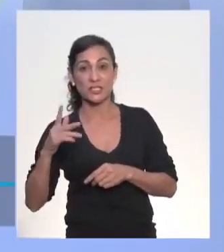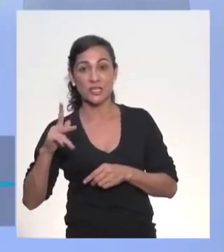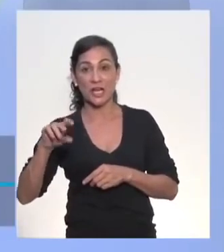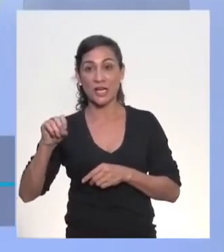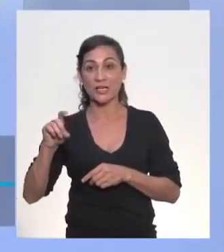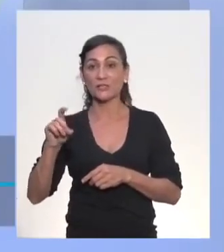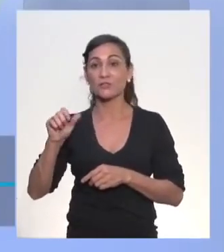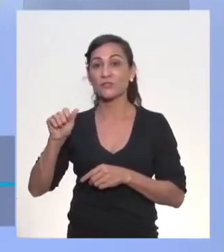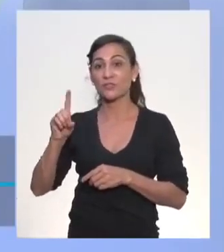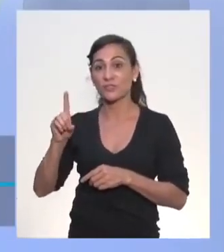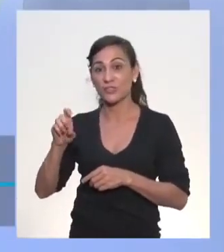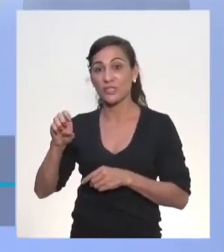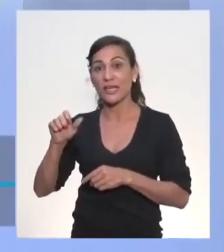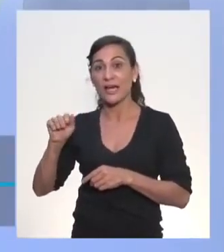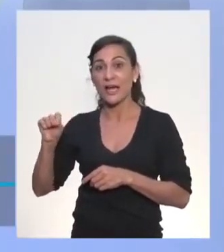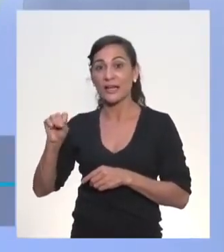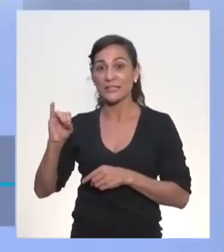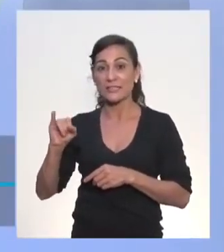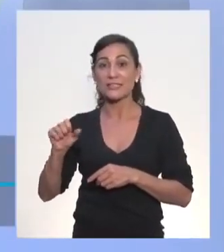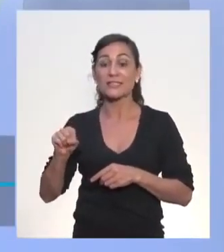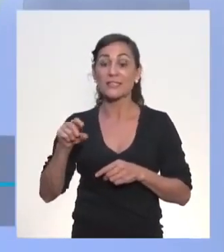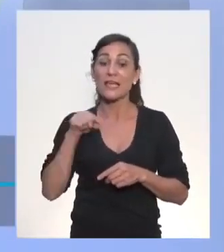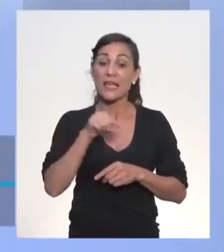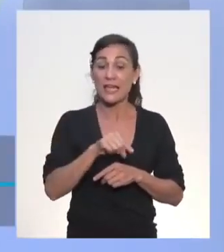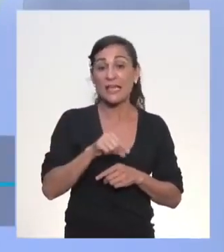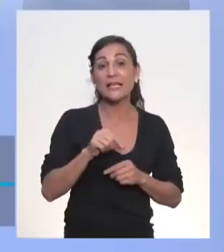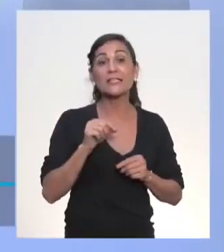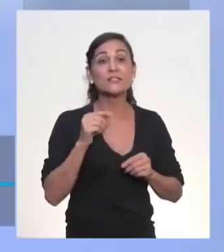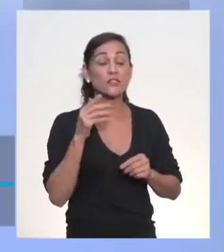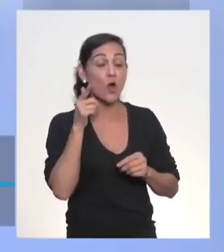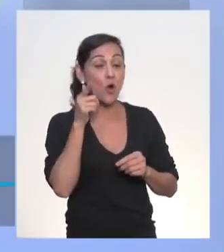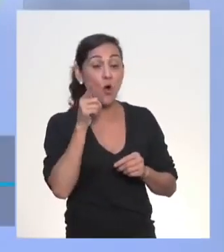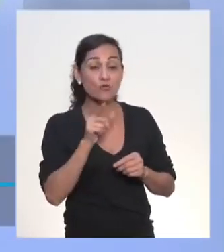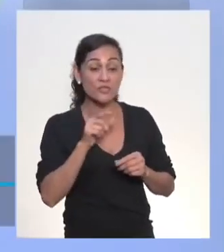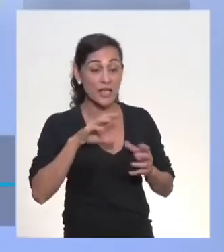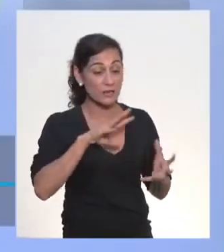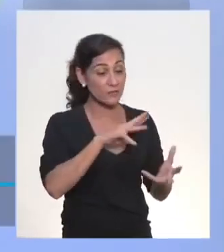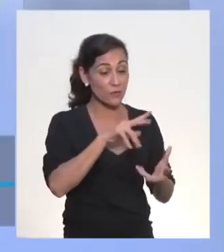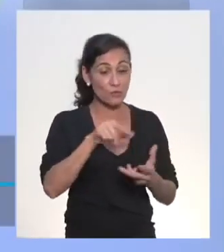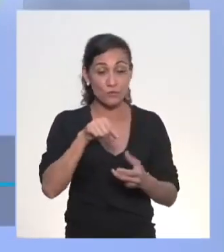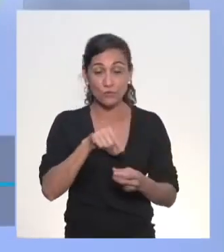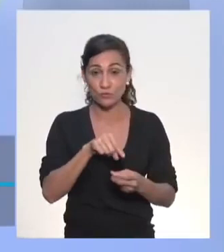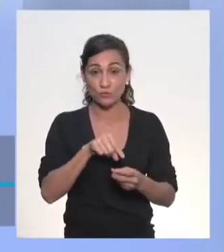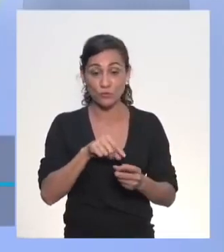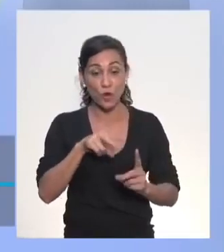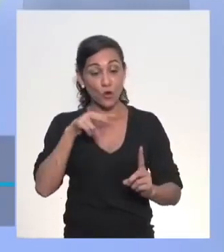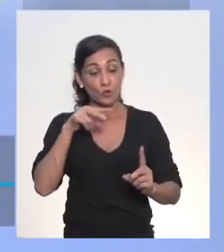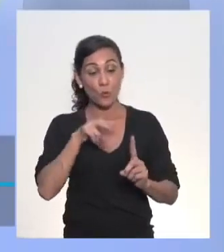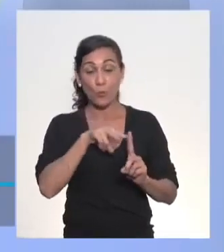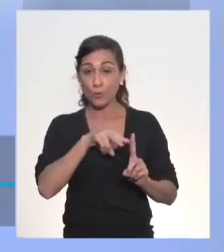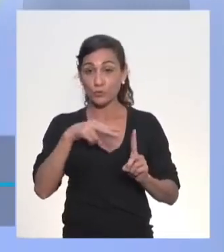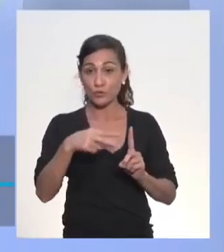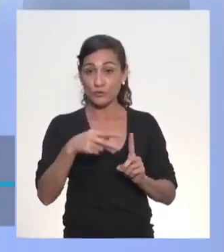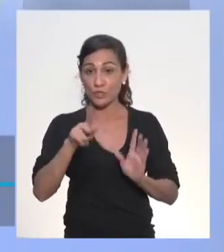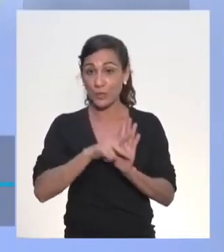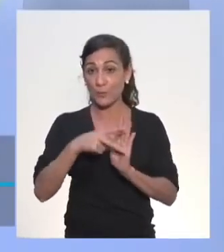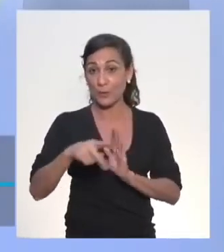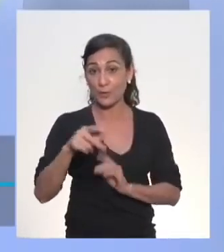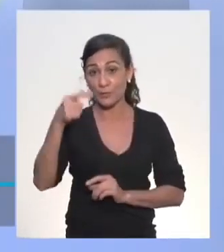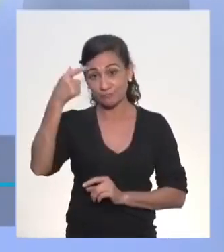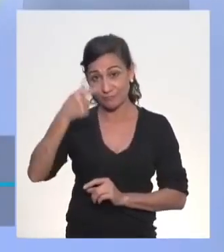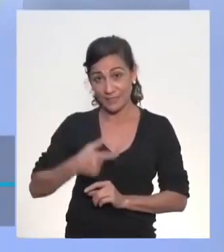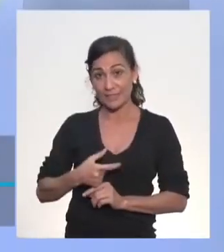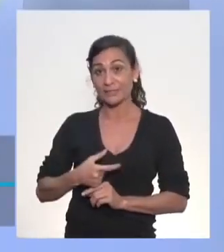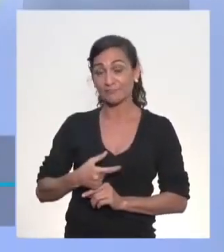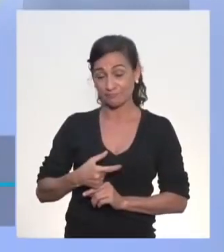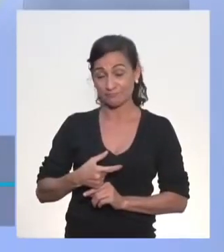ele é personagem, mas ele só consegue olhar o mundo a partir do ponto de vista dele. Ele não sabe nada que se passa fora da realidade dele. Já no outro livro que